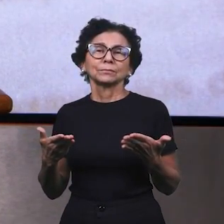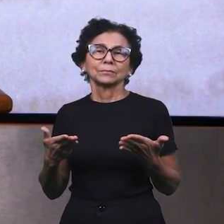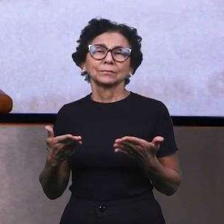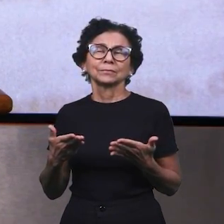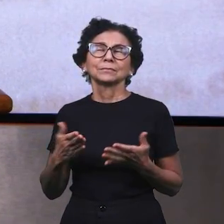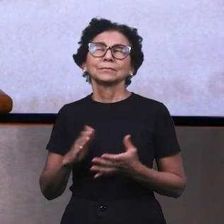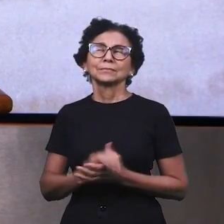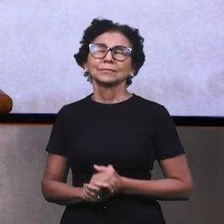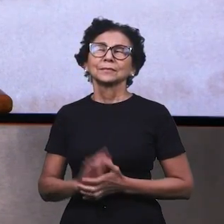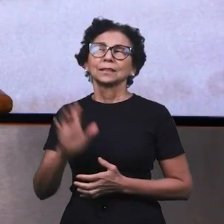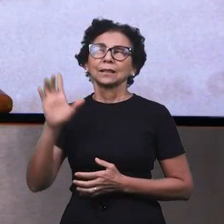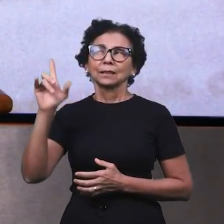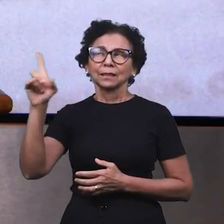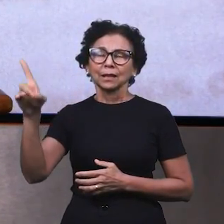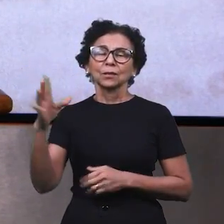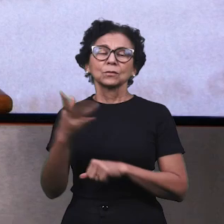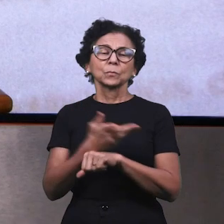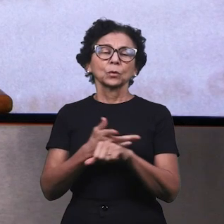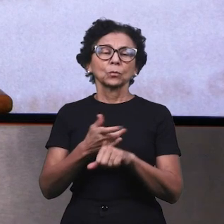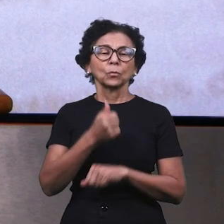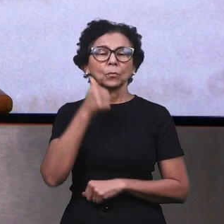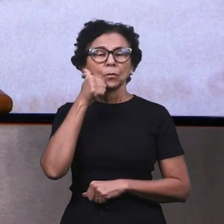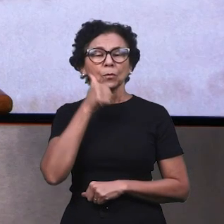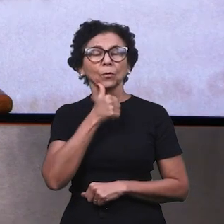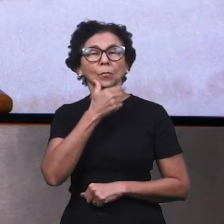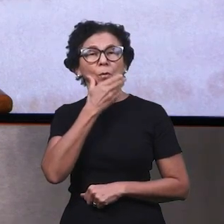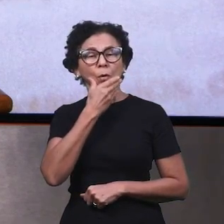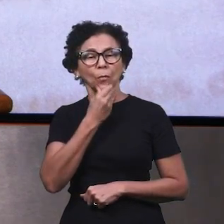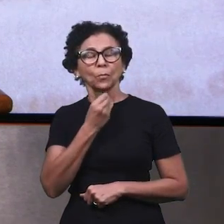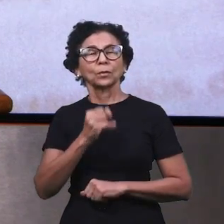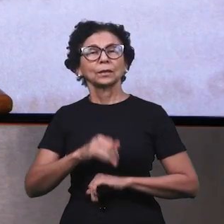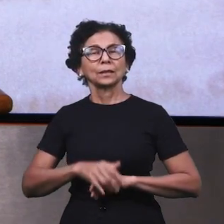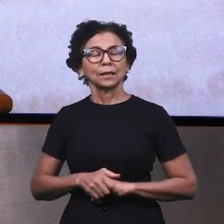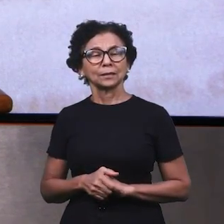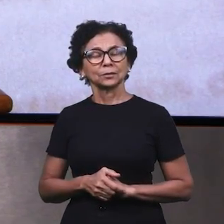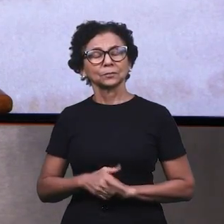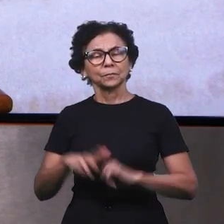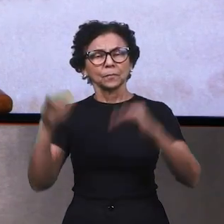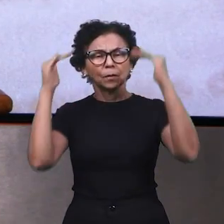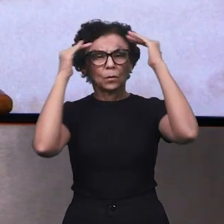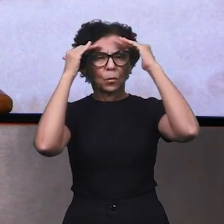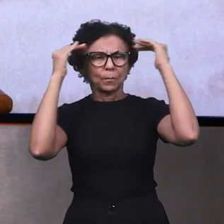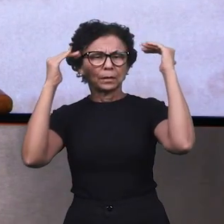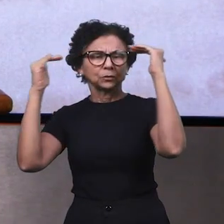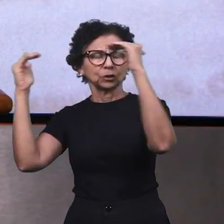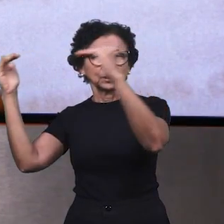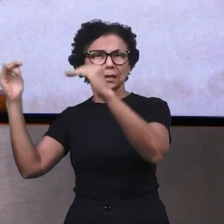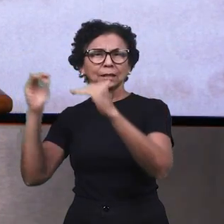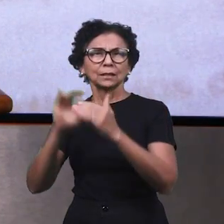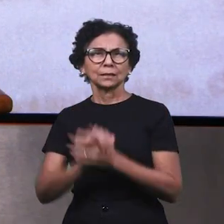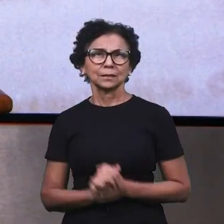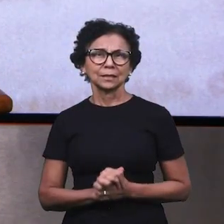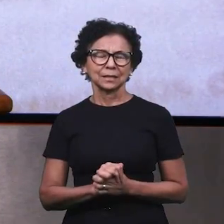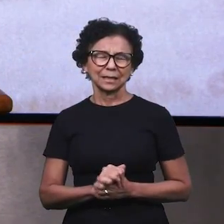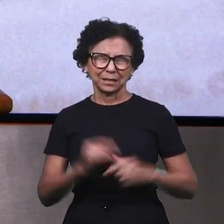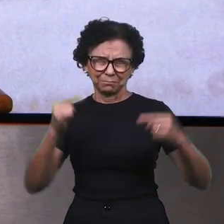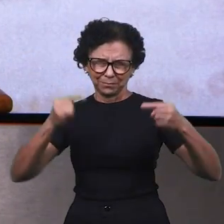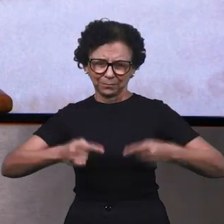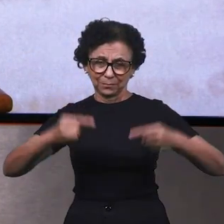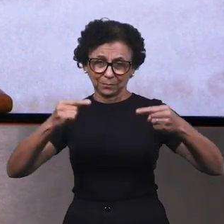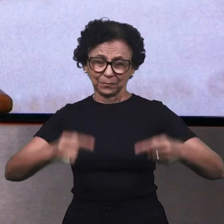Deus procura homens e mulheres dispostos a obedecer e vencer os